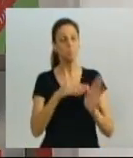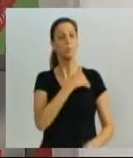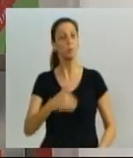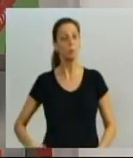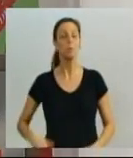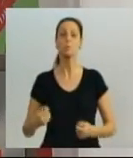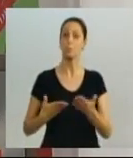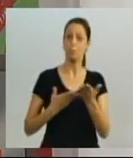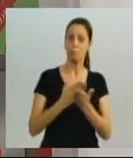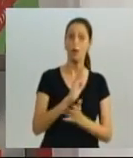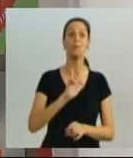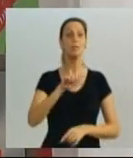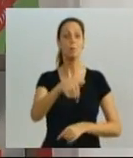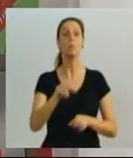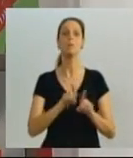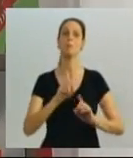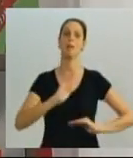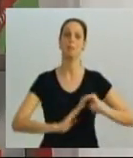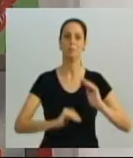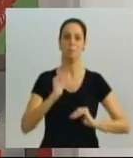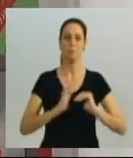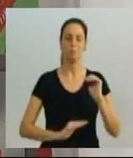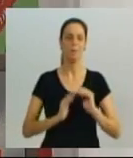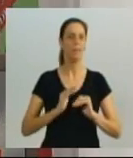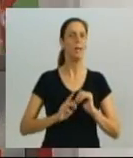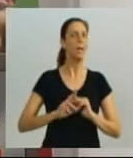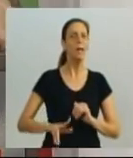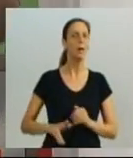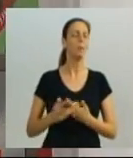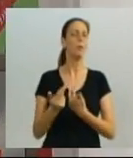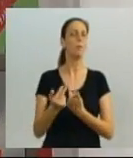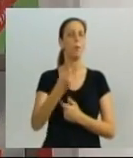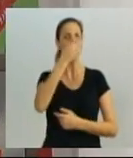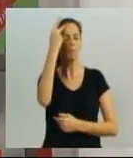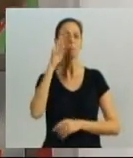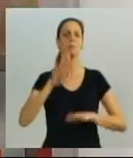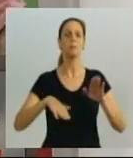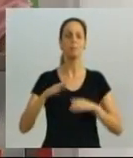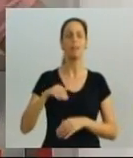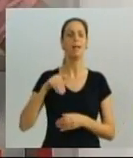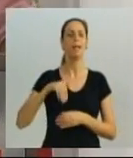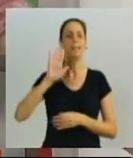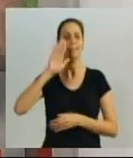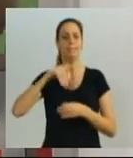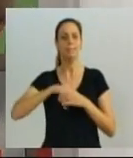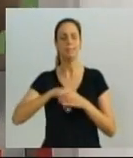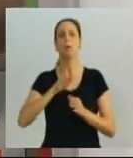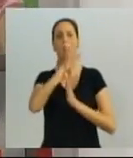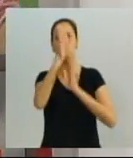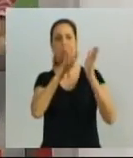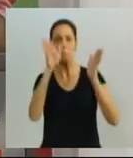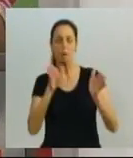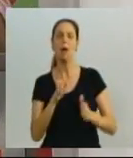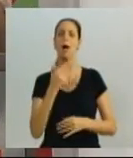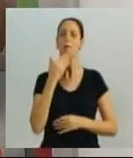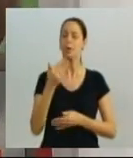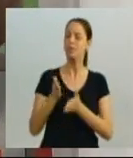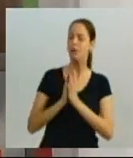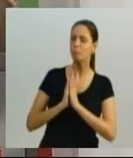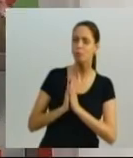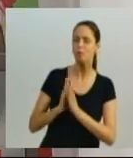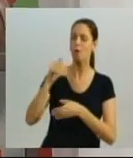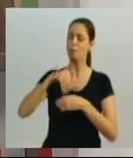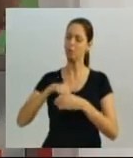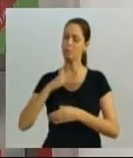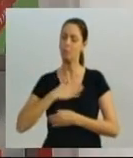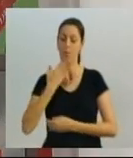que ser executado. Não fazer que muitos candidatos subam um morro, prometem mundos e fundos, depois de eleitos eles